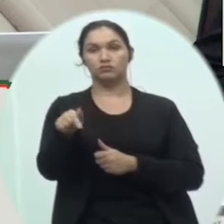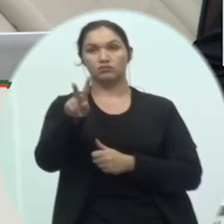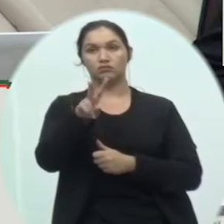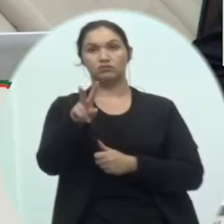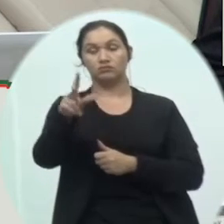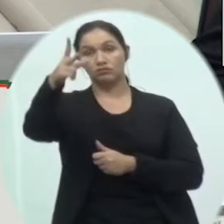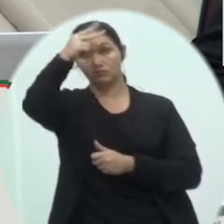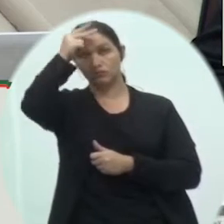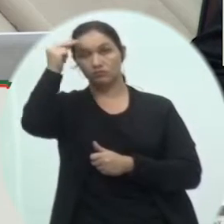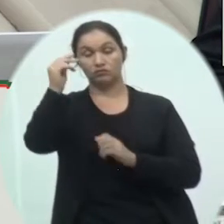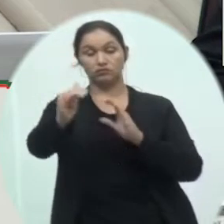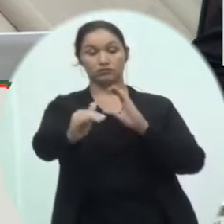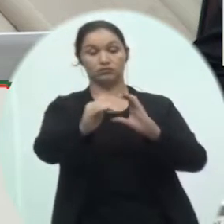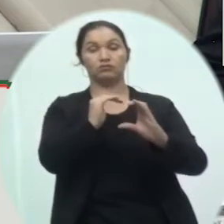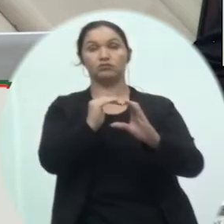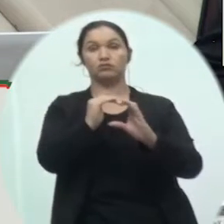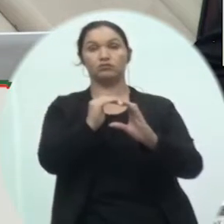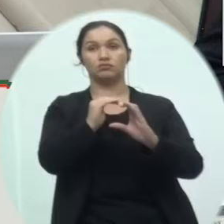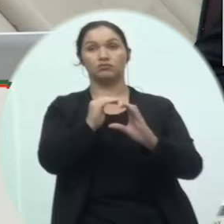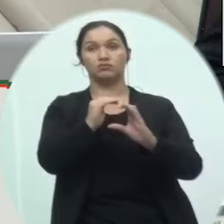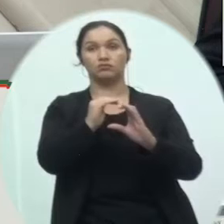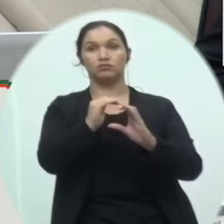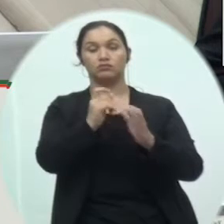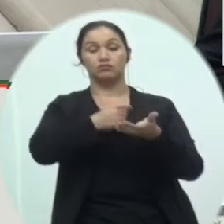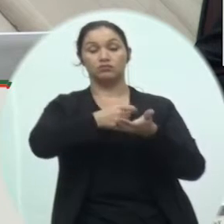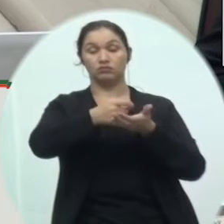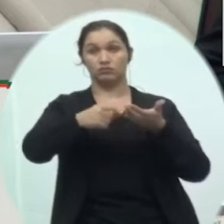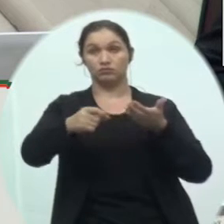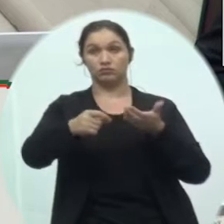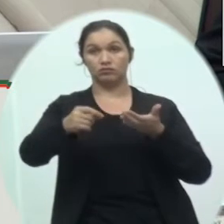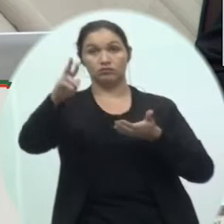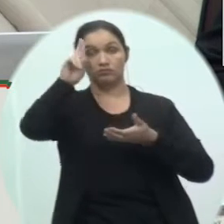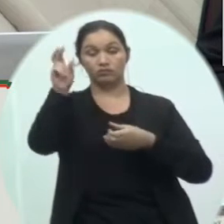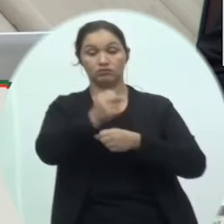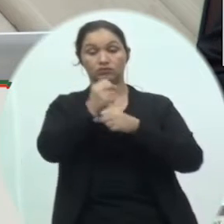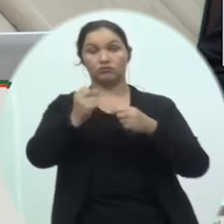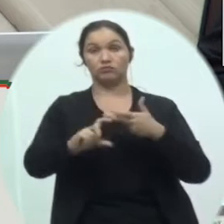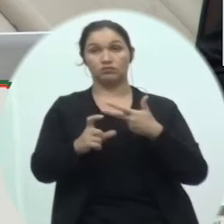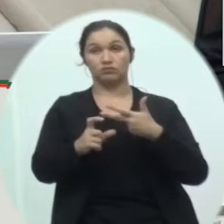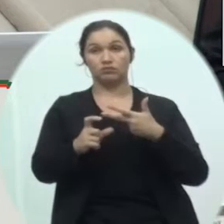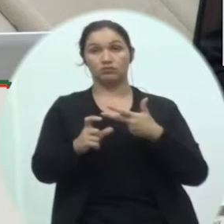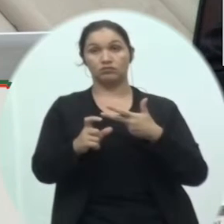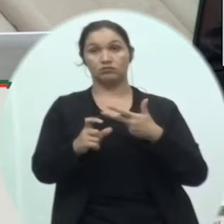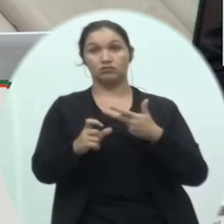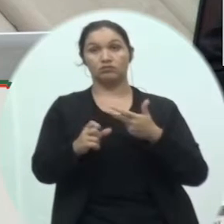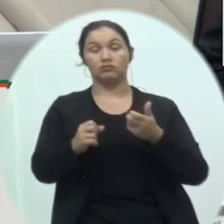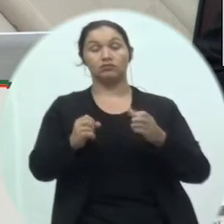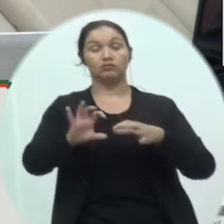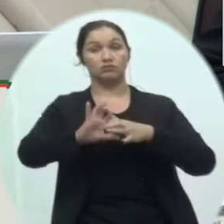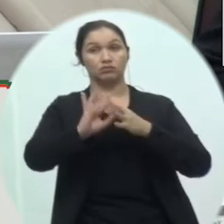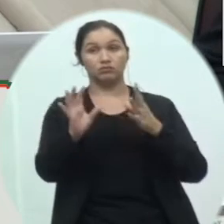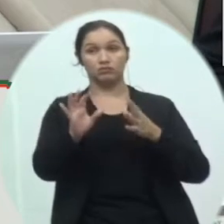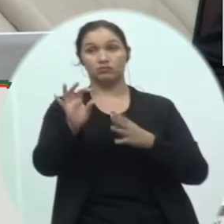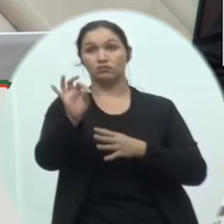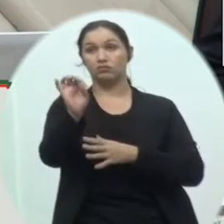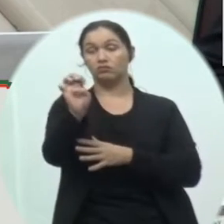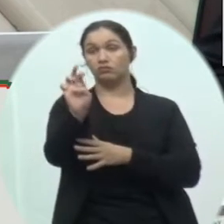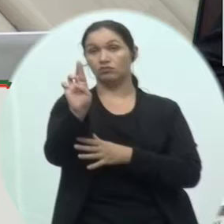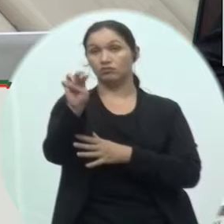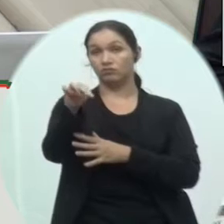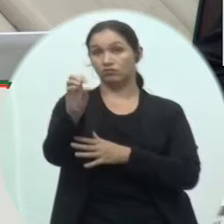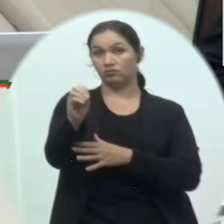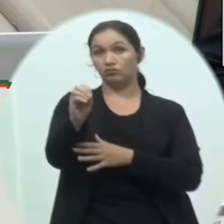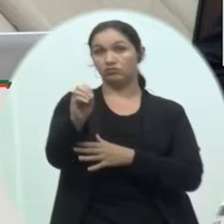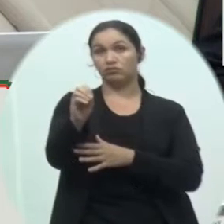pelo prefeito municipal, que autorize o chefe do Poder Executivo a celebrar termo de cessão de uso com o Estado de Santa Catarina através da